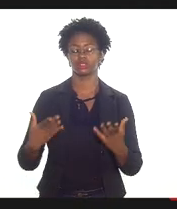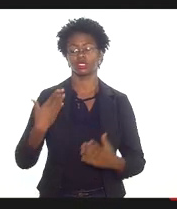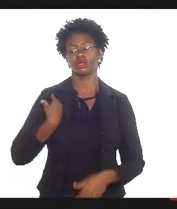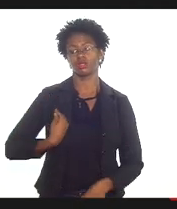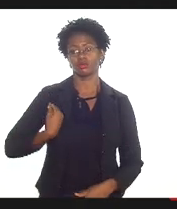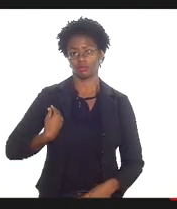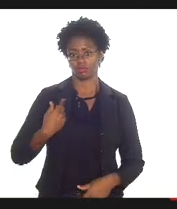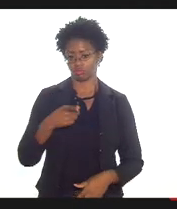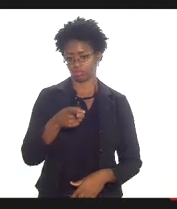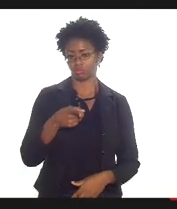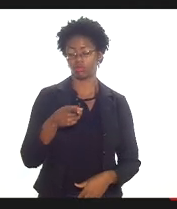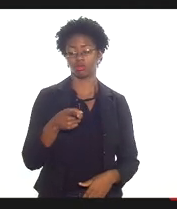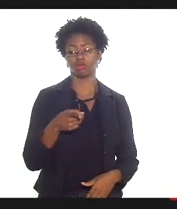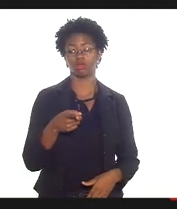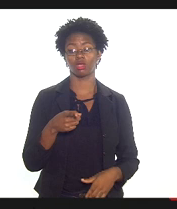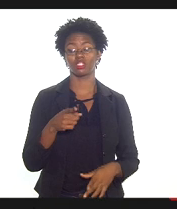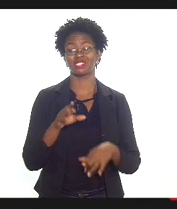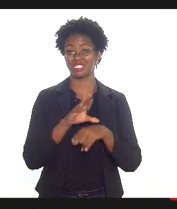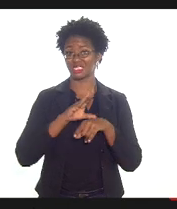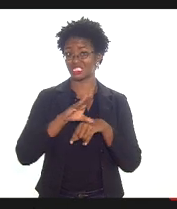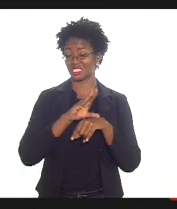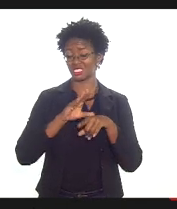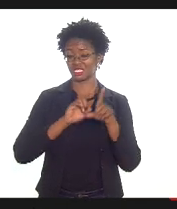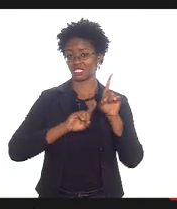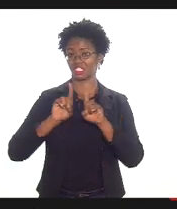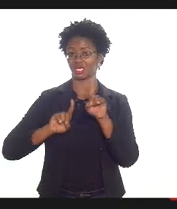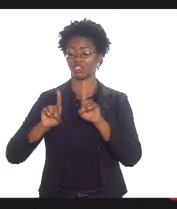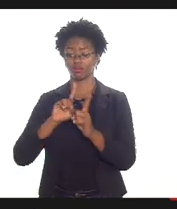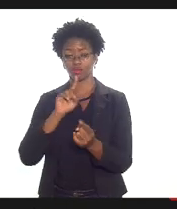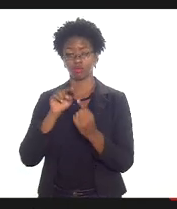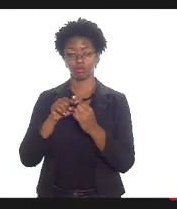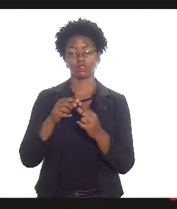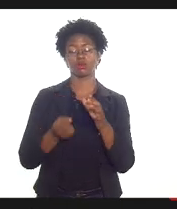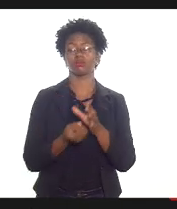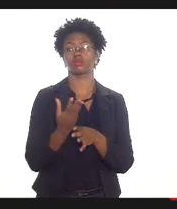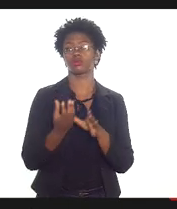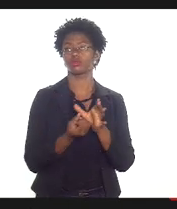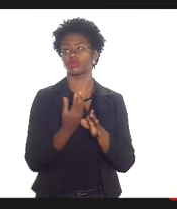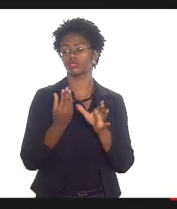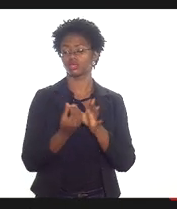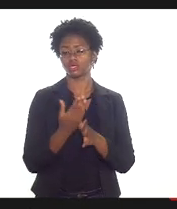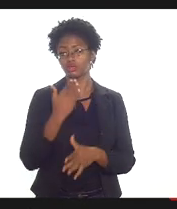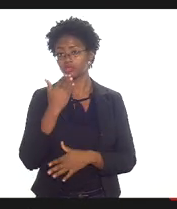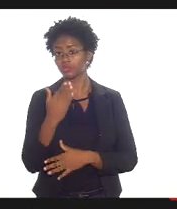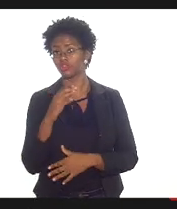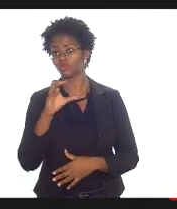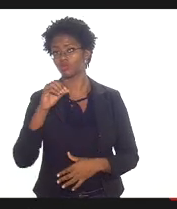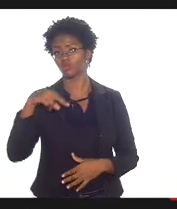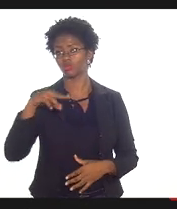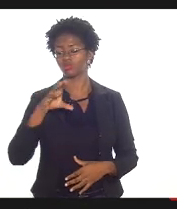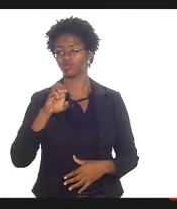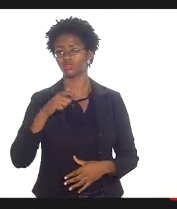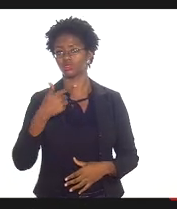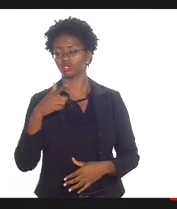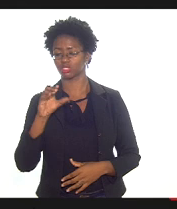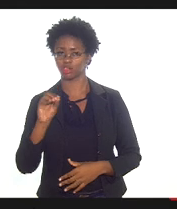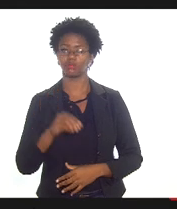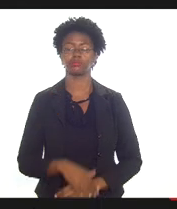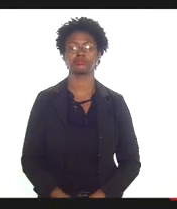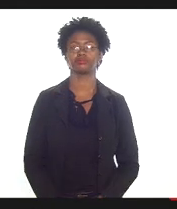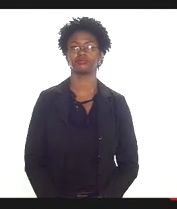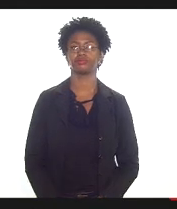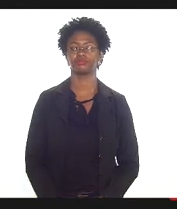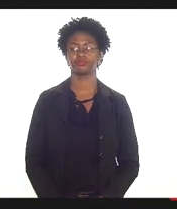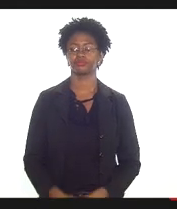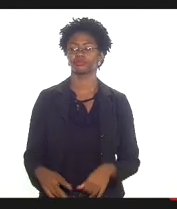cinza do gráfico é a parte relacionada à produção sob regime de concessão. Né? A